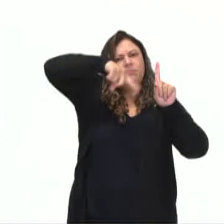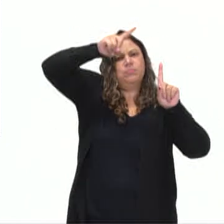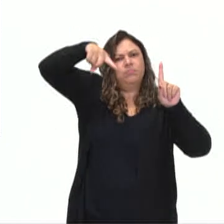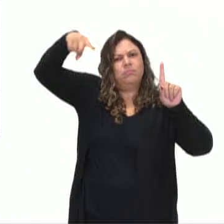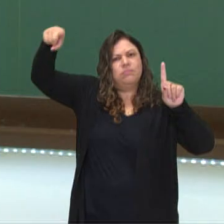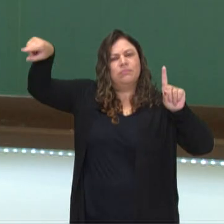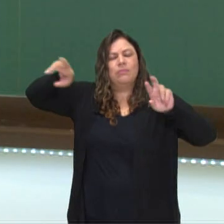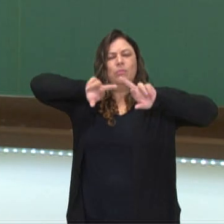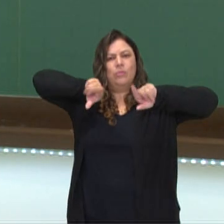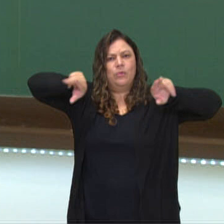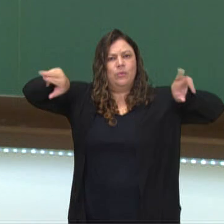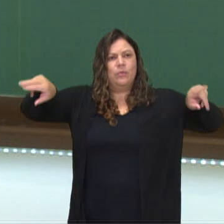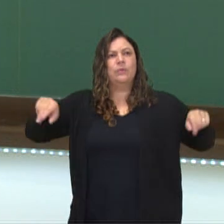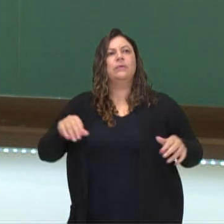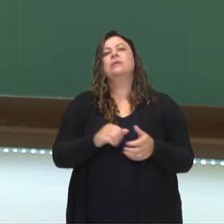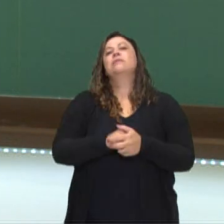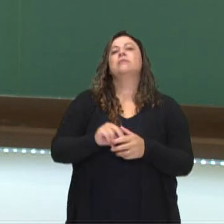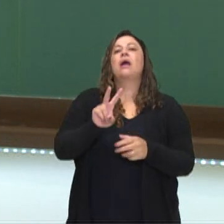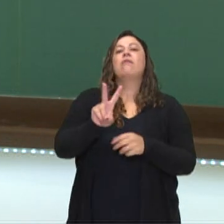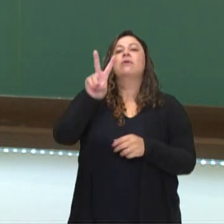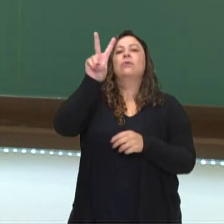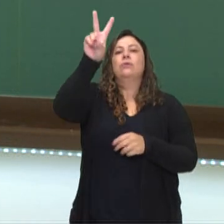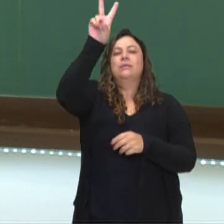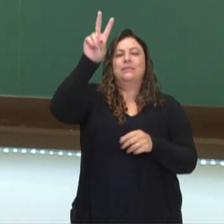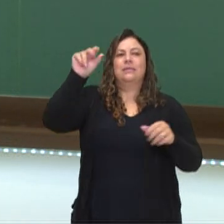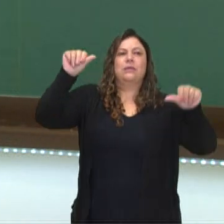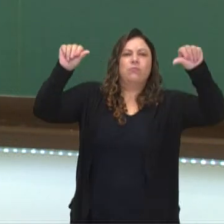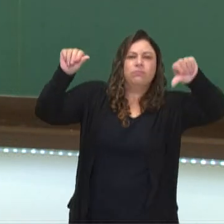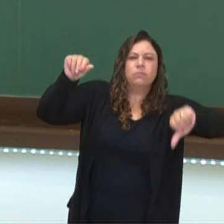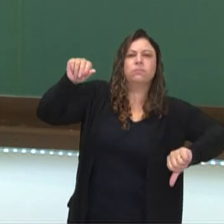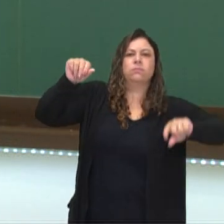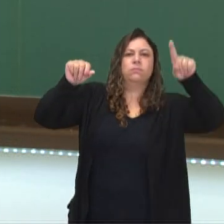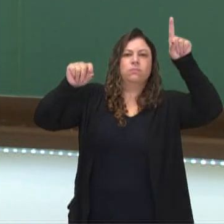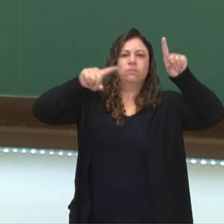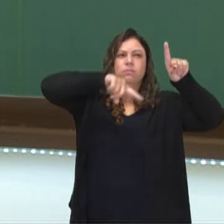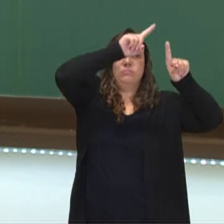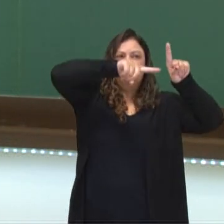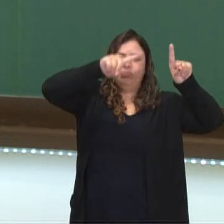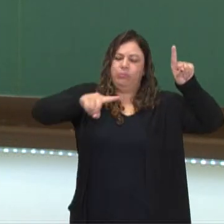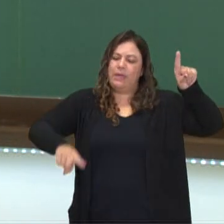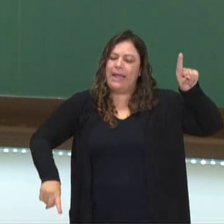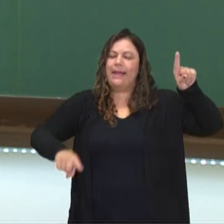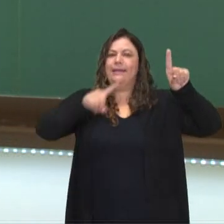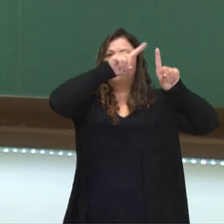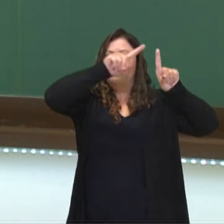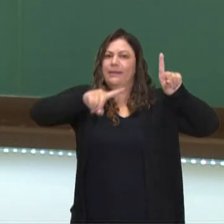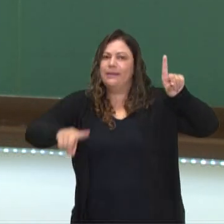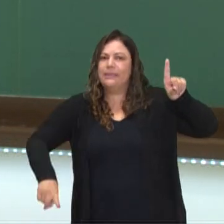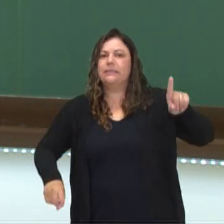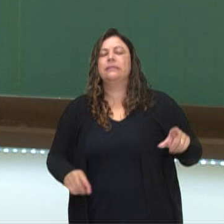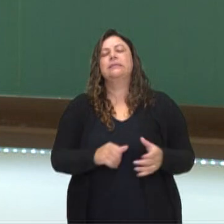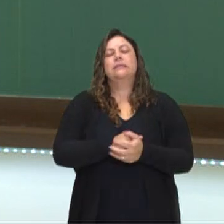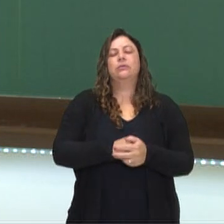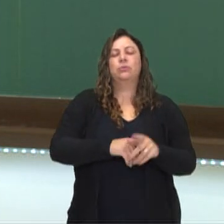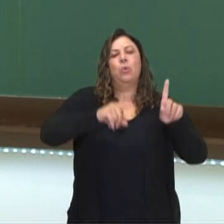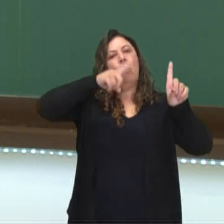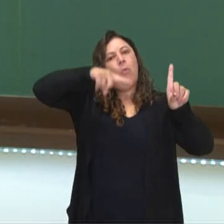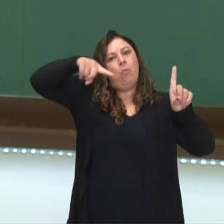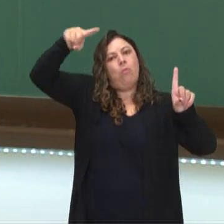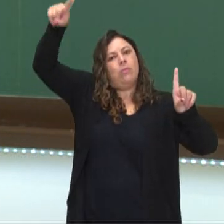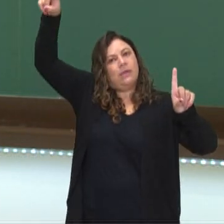você justamente a valorização e a desvalorização das ações a cada momento do dia, pois esses índices